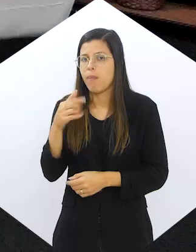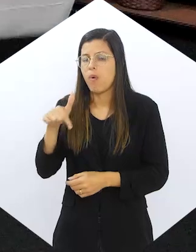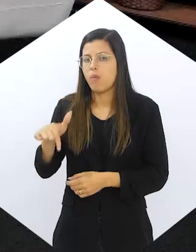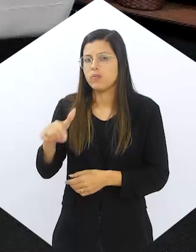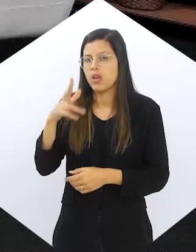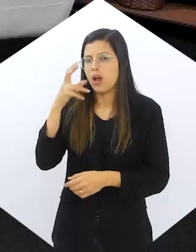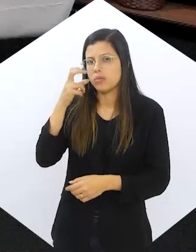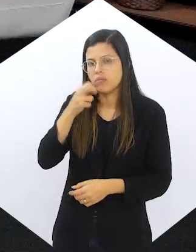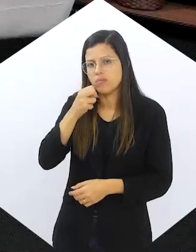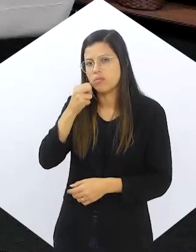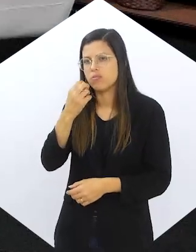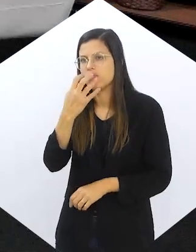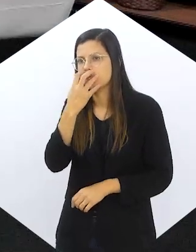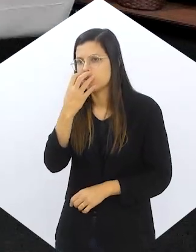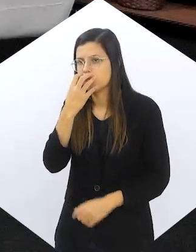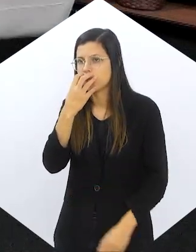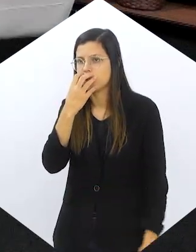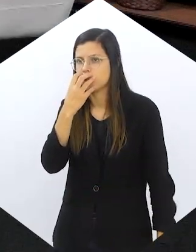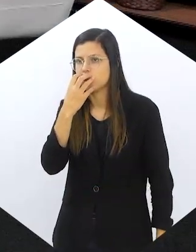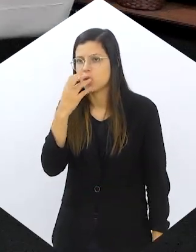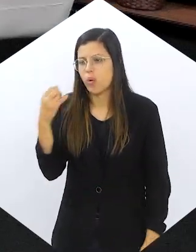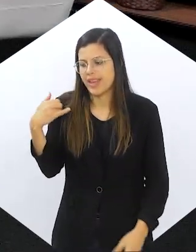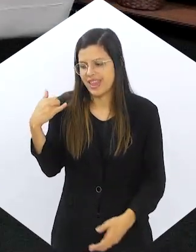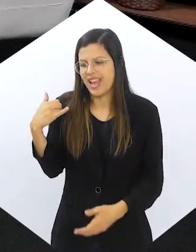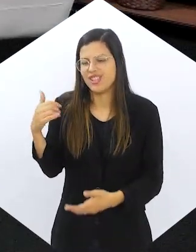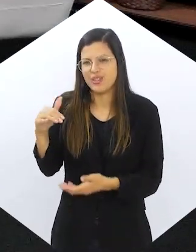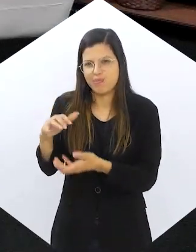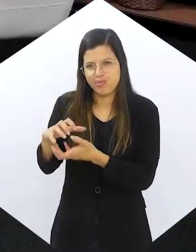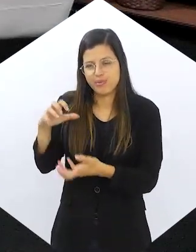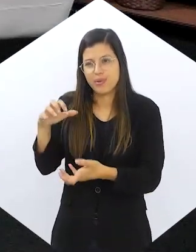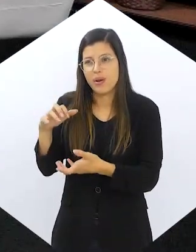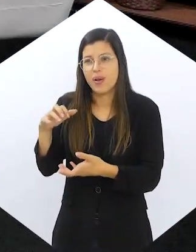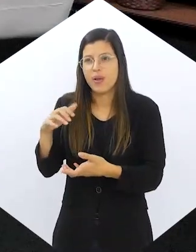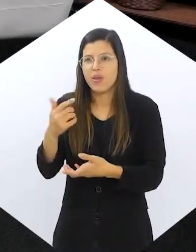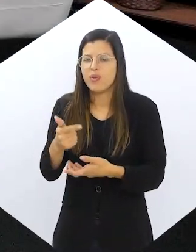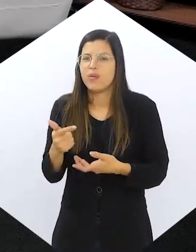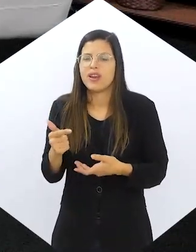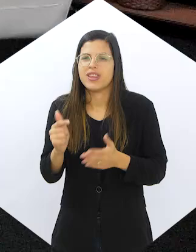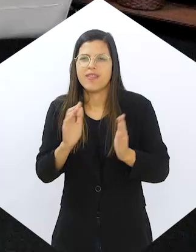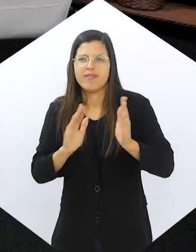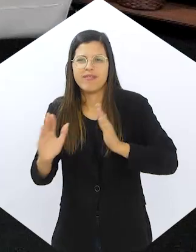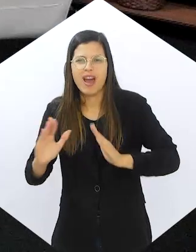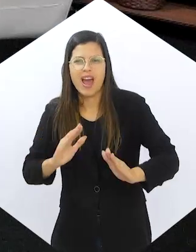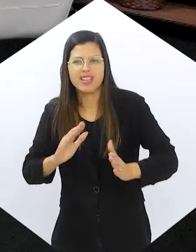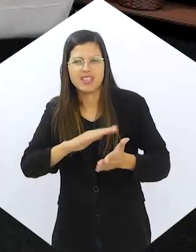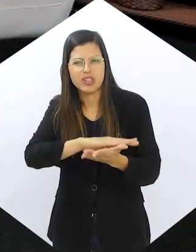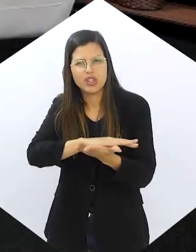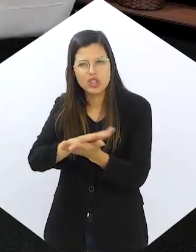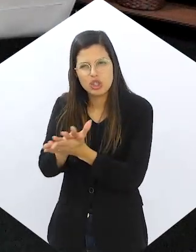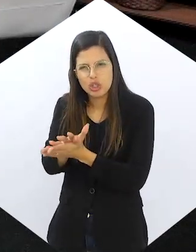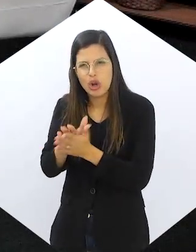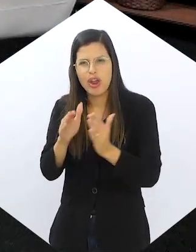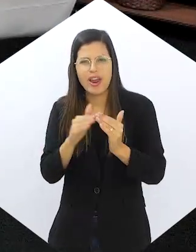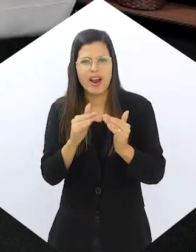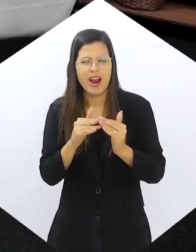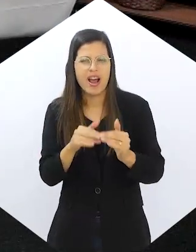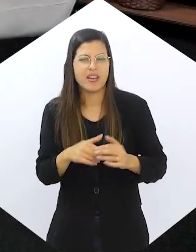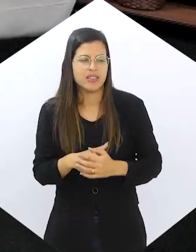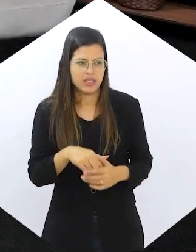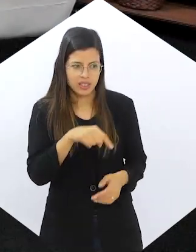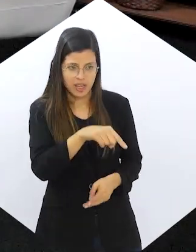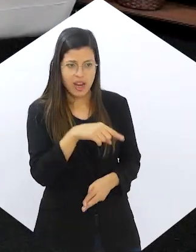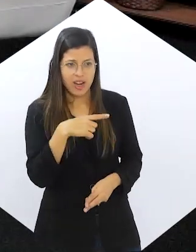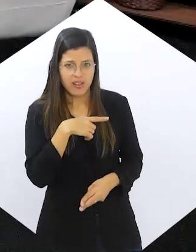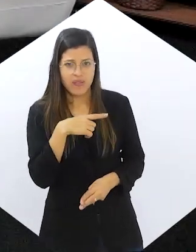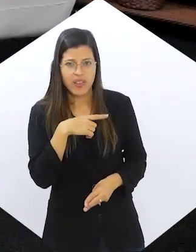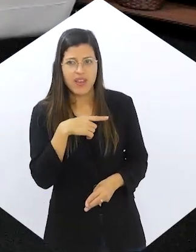cachorro, adotar um cachorro mais velho um pouco, você não vai passar pela fase do roer tudo, do destruir a casa. Ele teve essa fase?